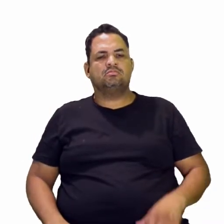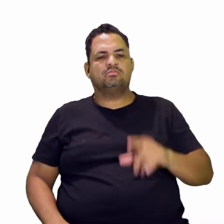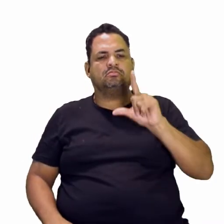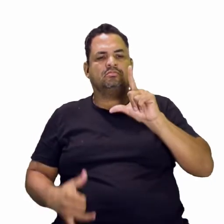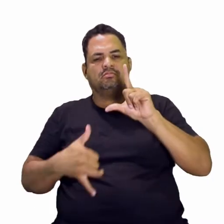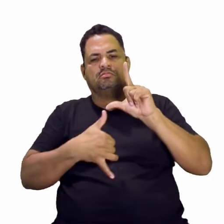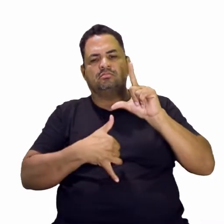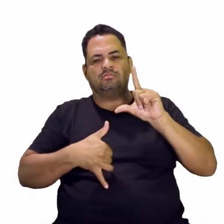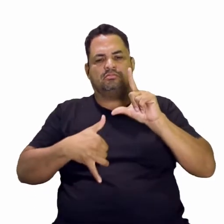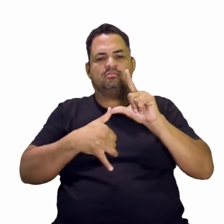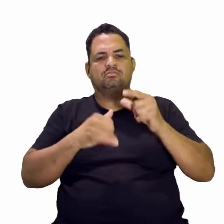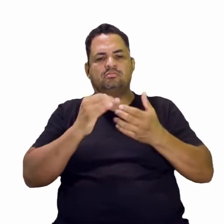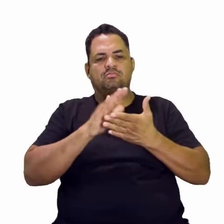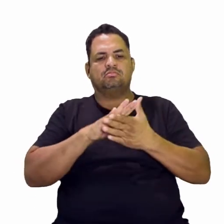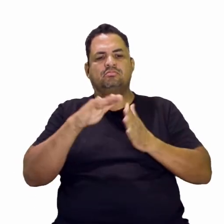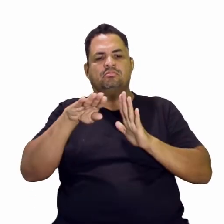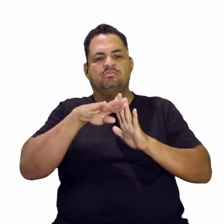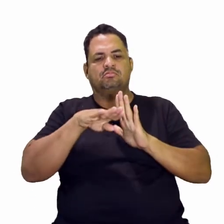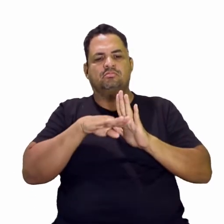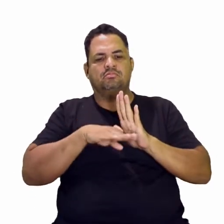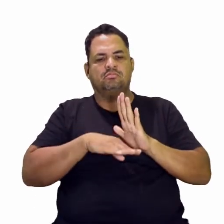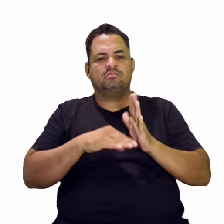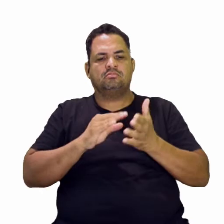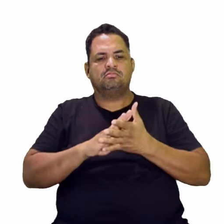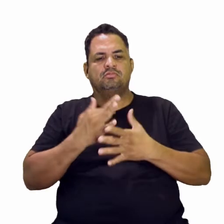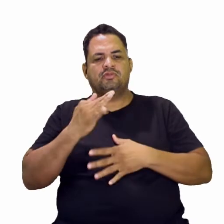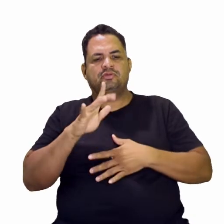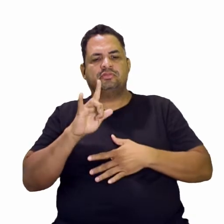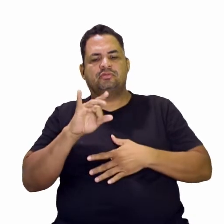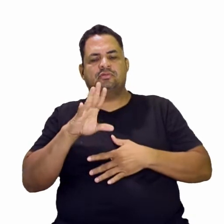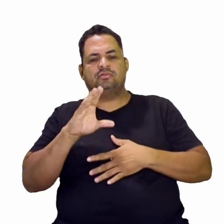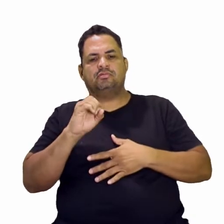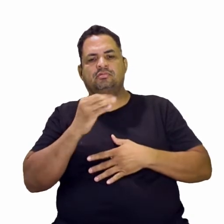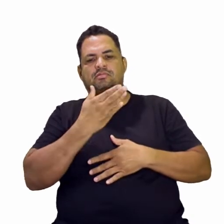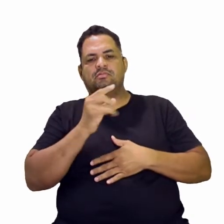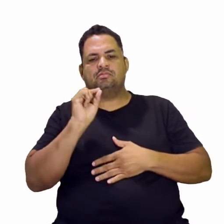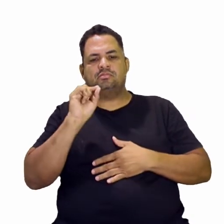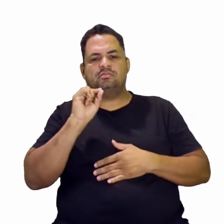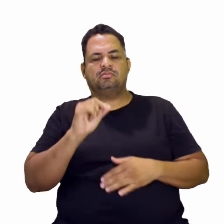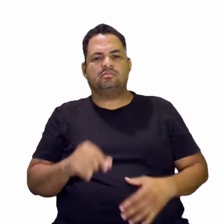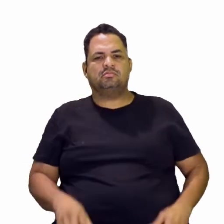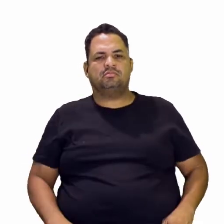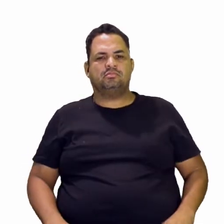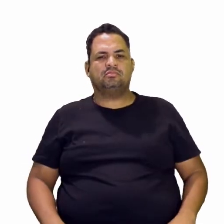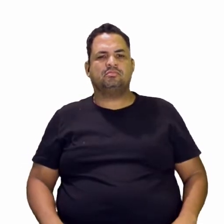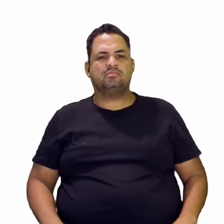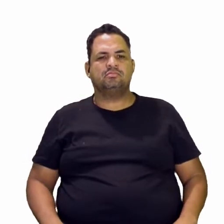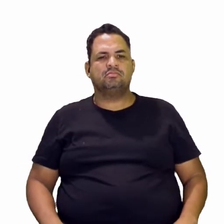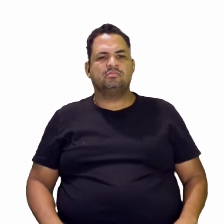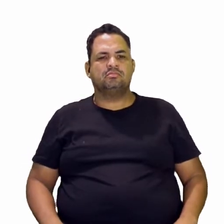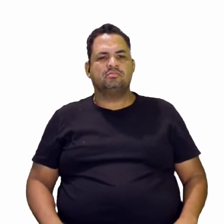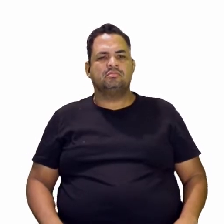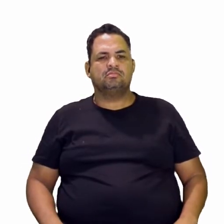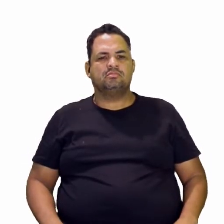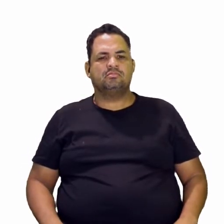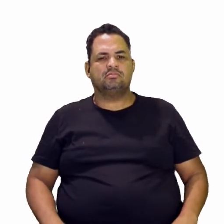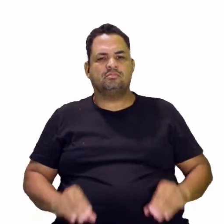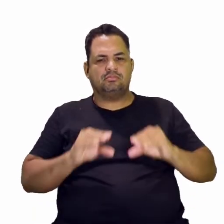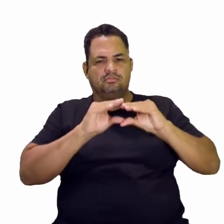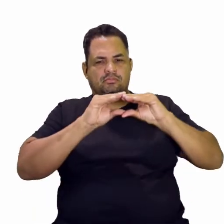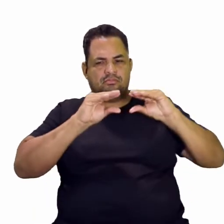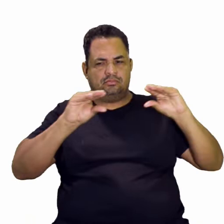são classificados como os fosfolipídios. O que é essa aí, professora? Isso aqui é uma